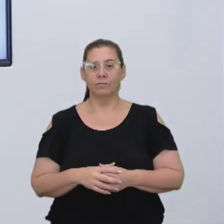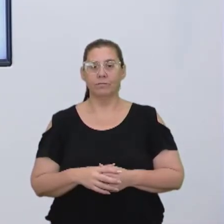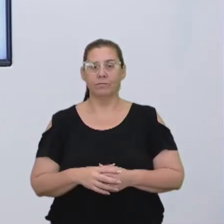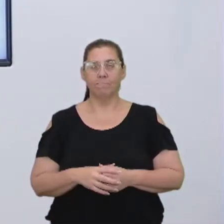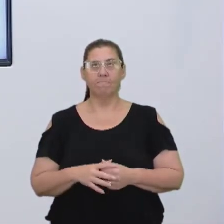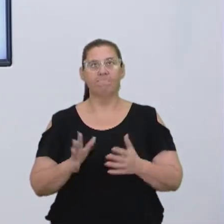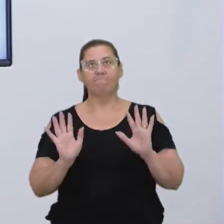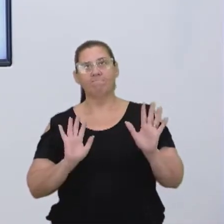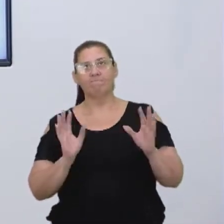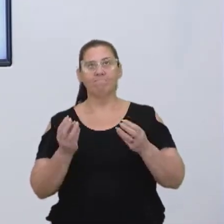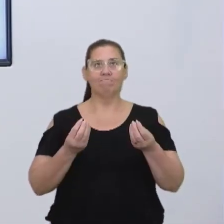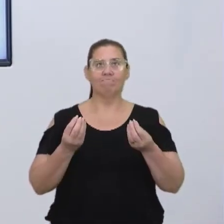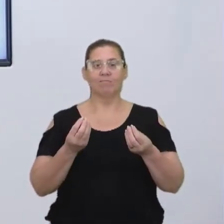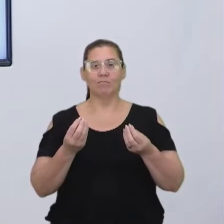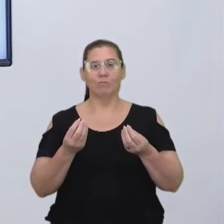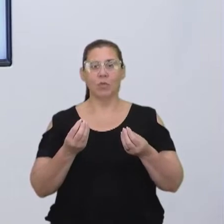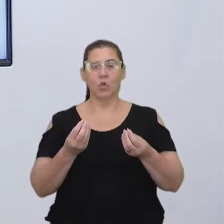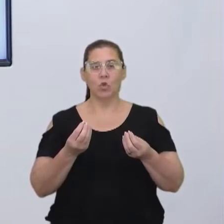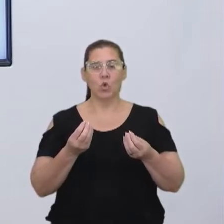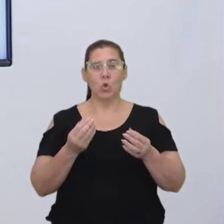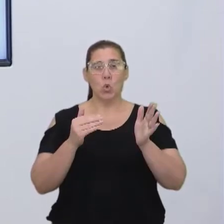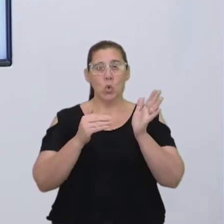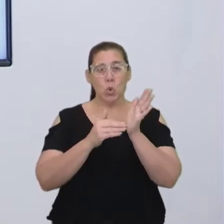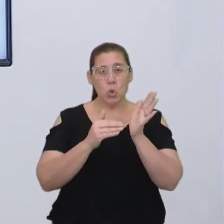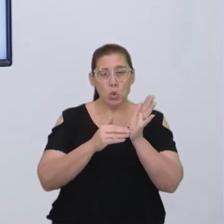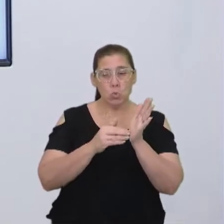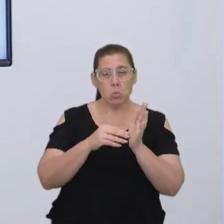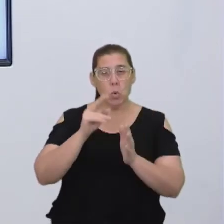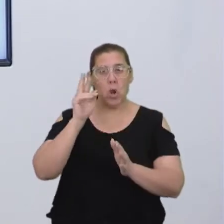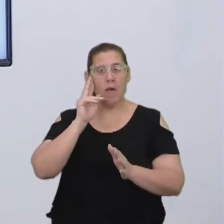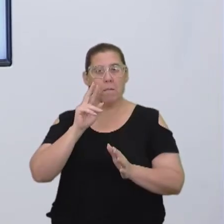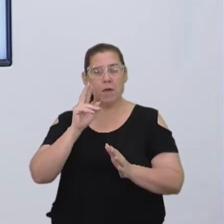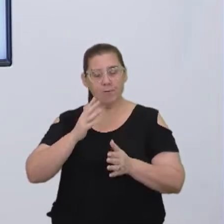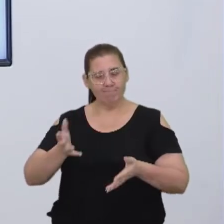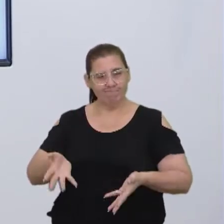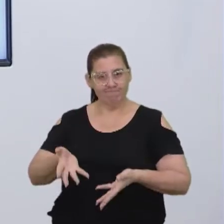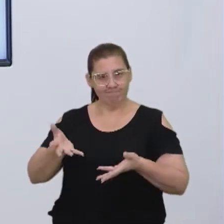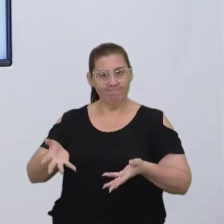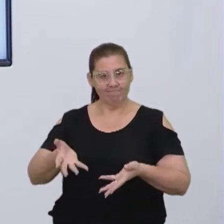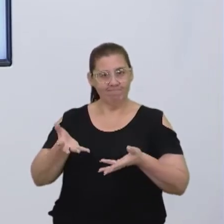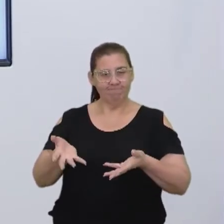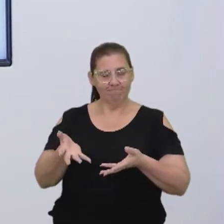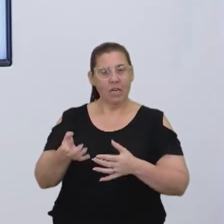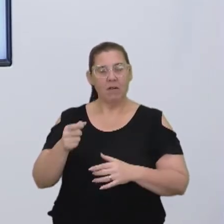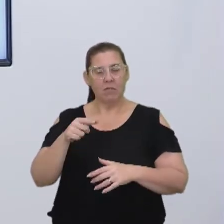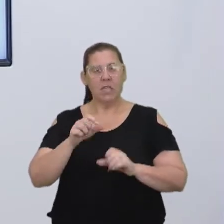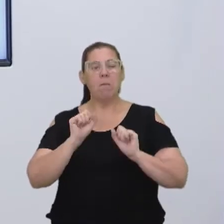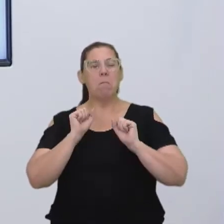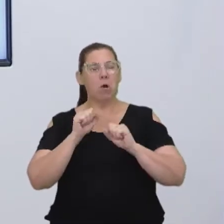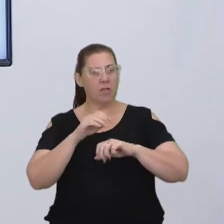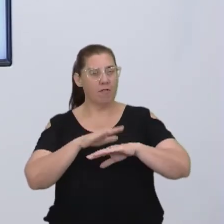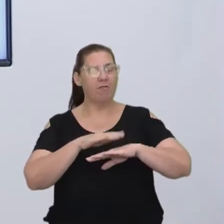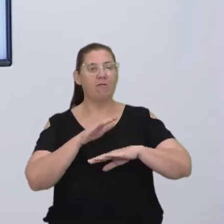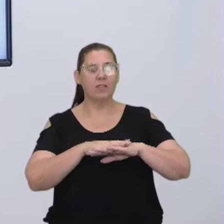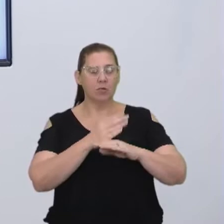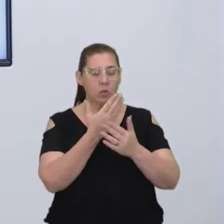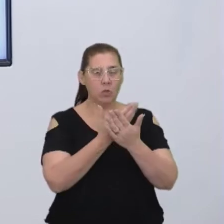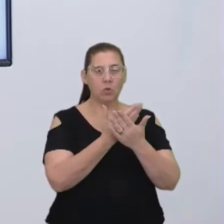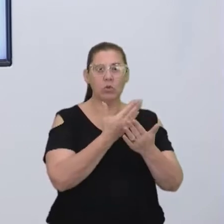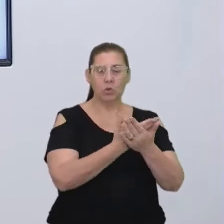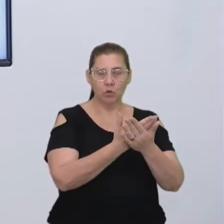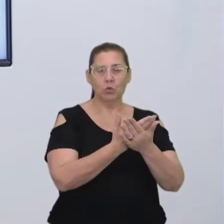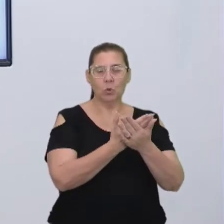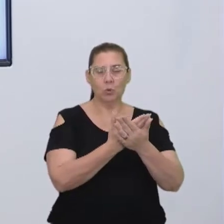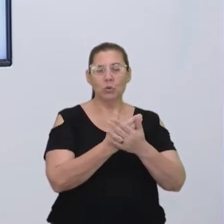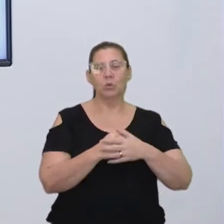vamos dizer assim, dar o último subsídio aí, o último empurrãozinho para você poder realizar o seu estudo de caso,